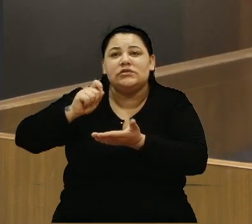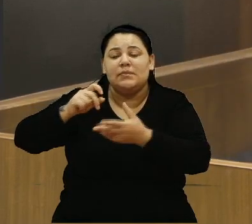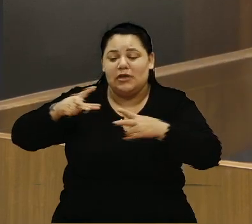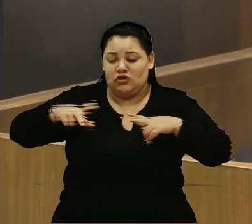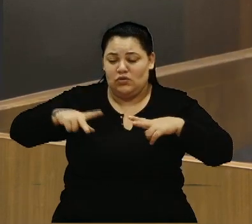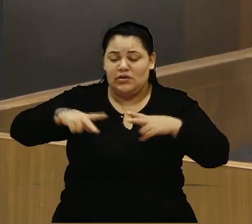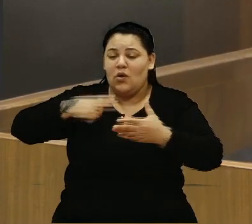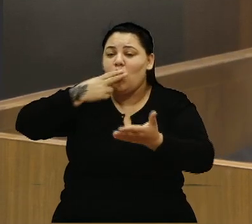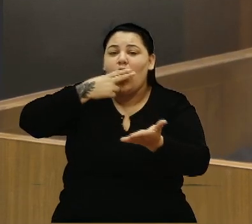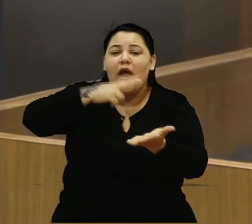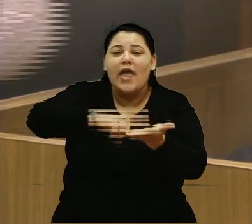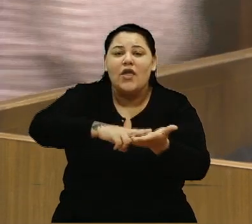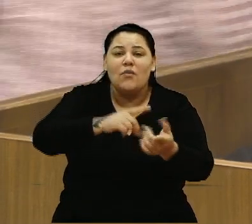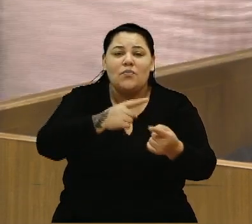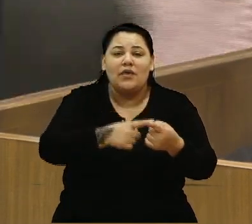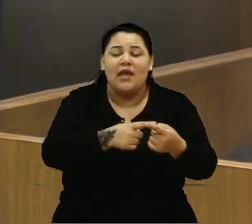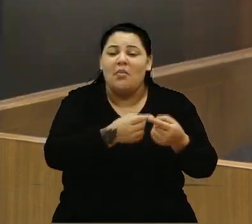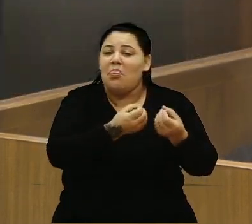Correio porque estava quebrado.